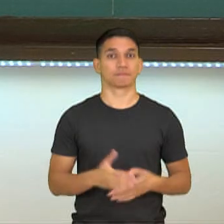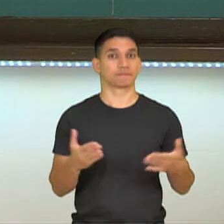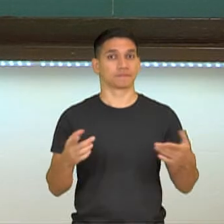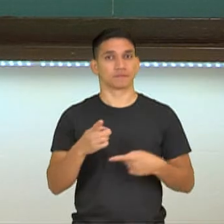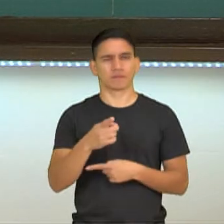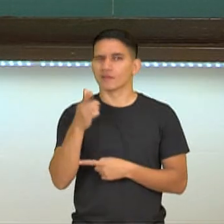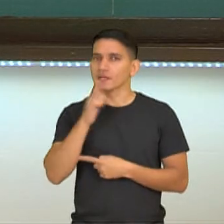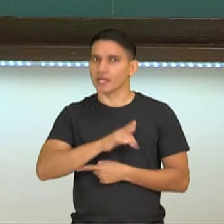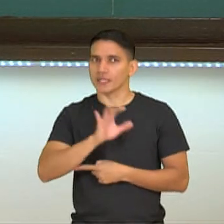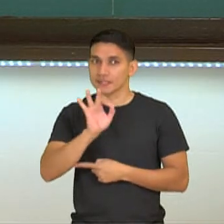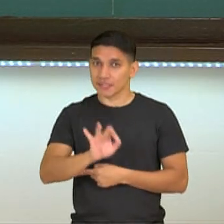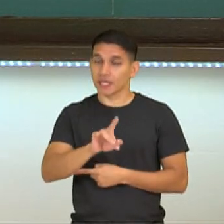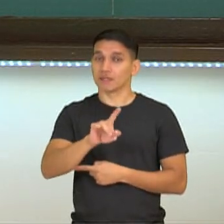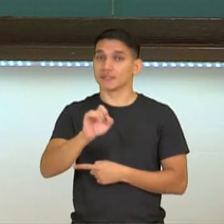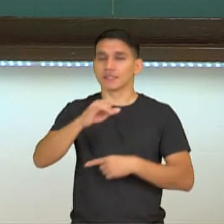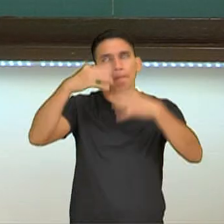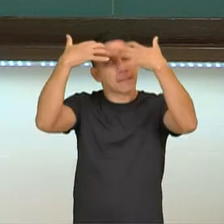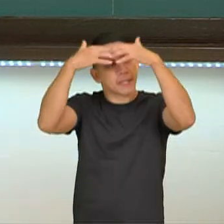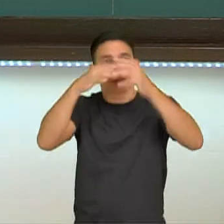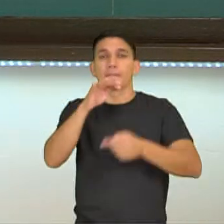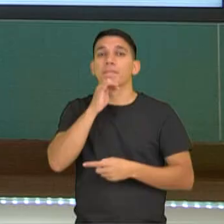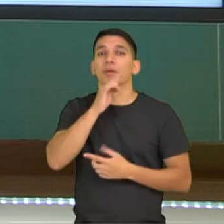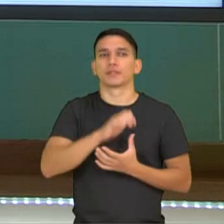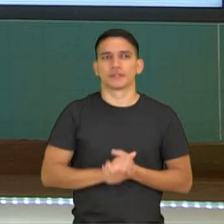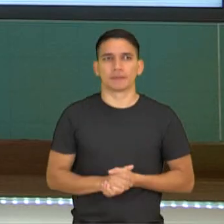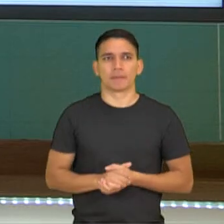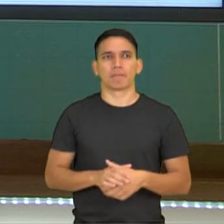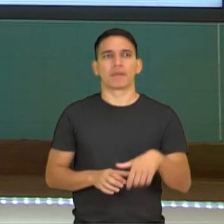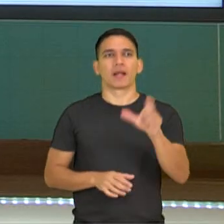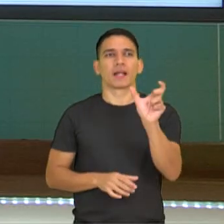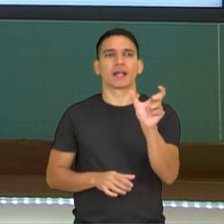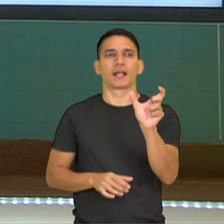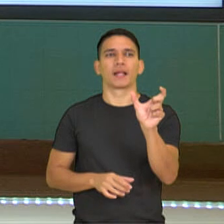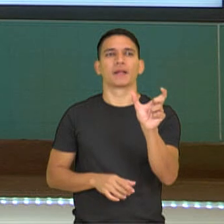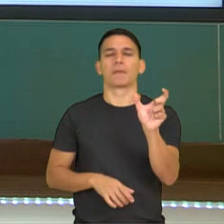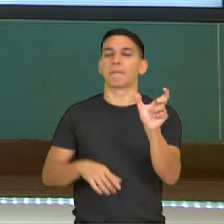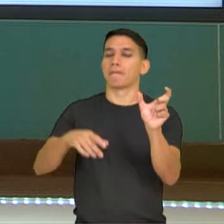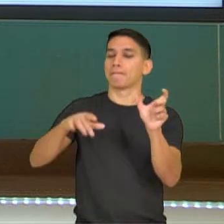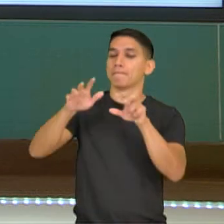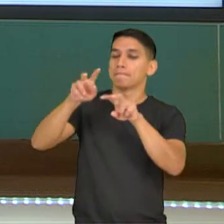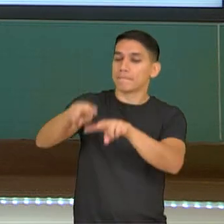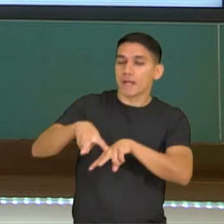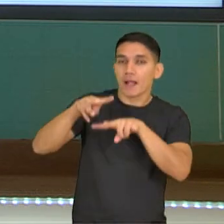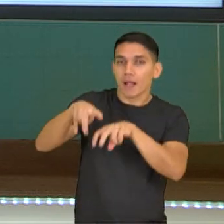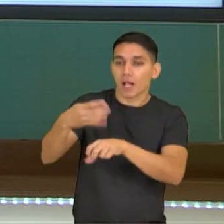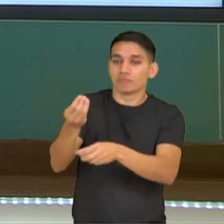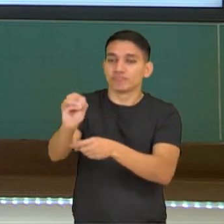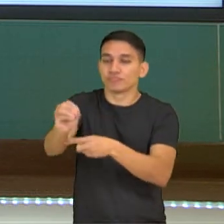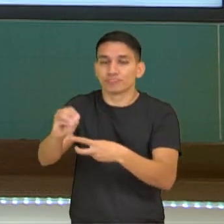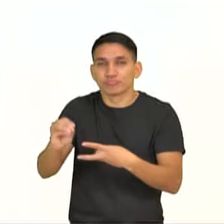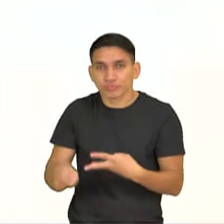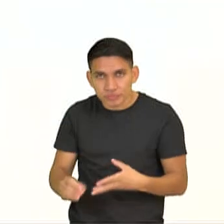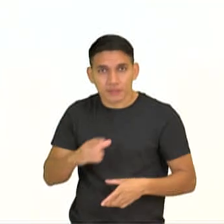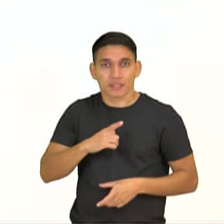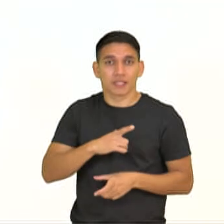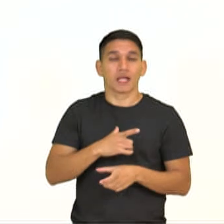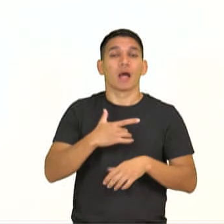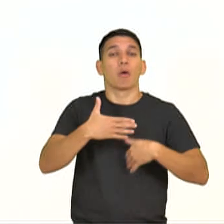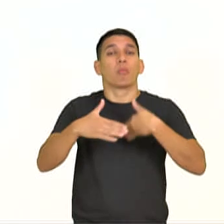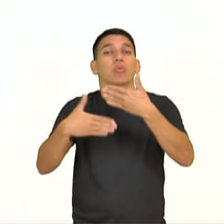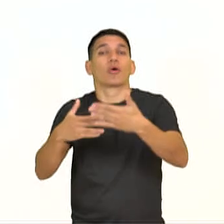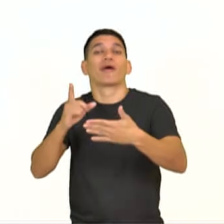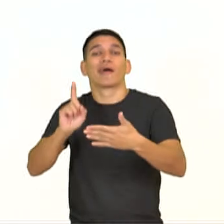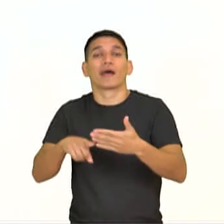Então, acertou quem pensou aí, por exemplo, nas palavras plantação, plantio, né? Então, temos aqui um processo